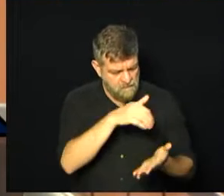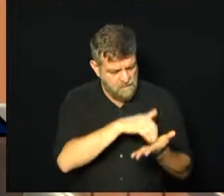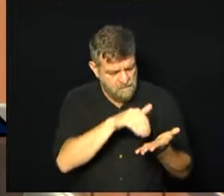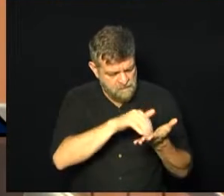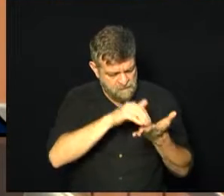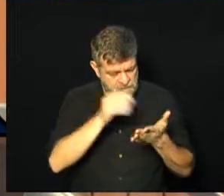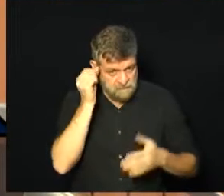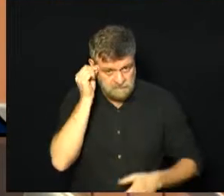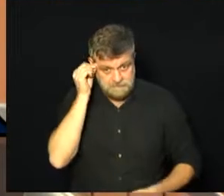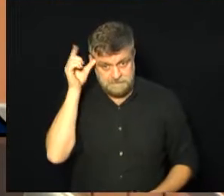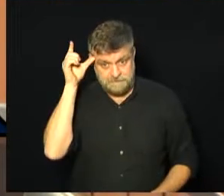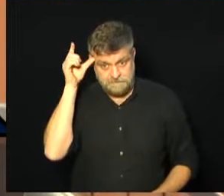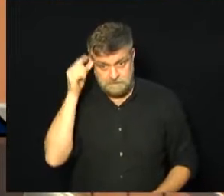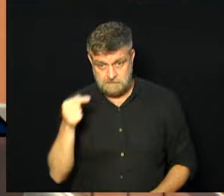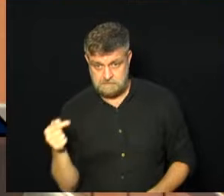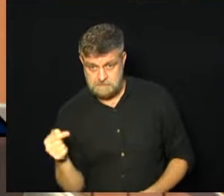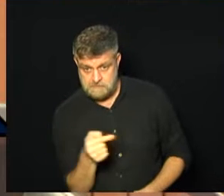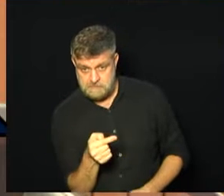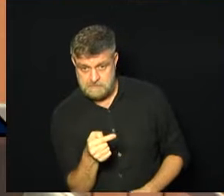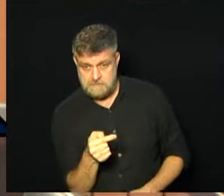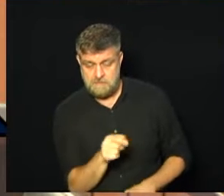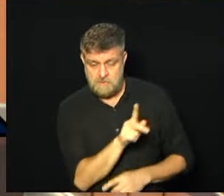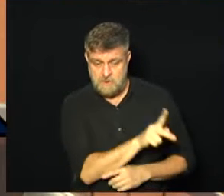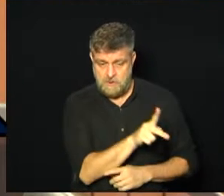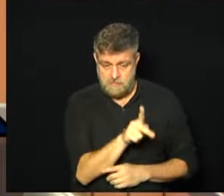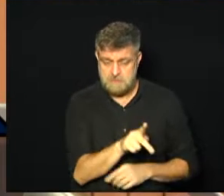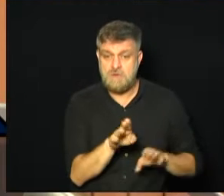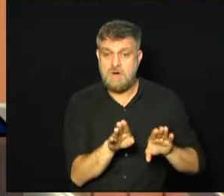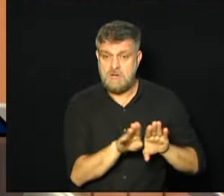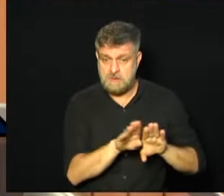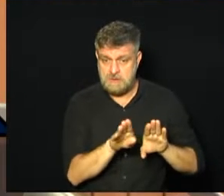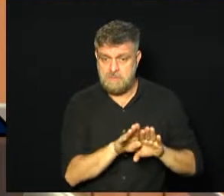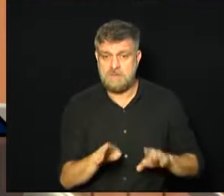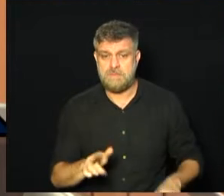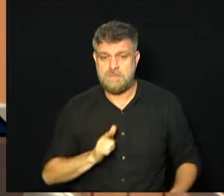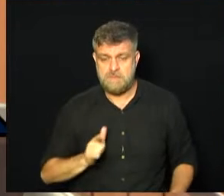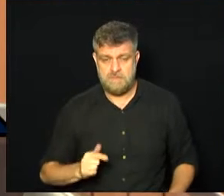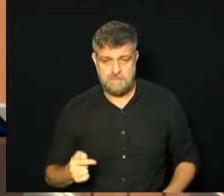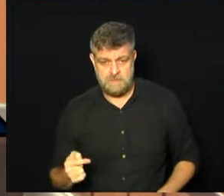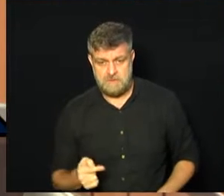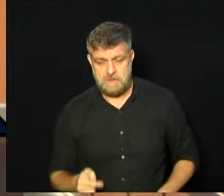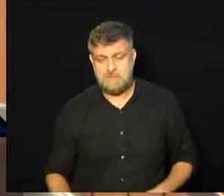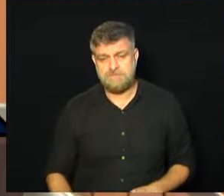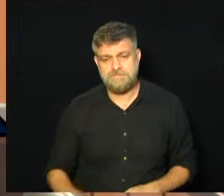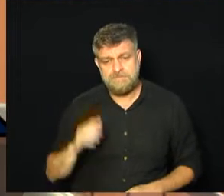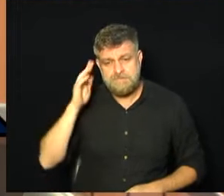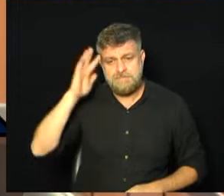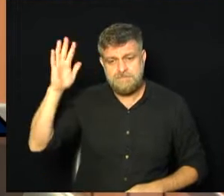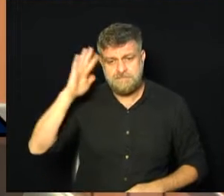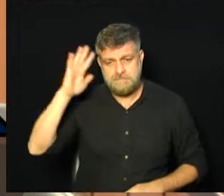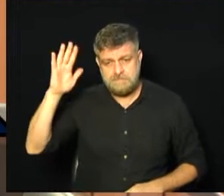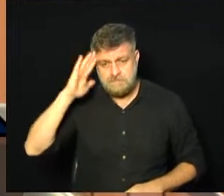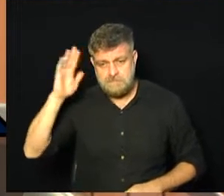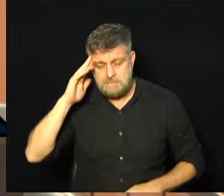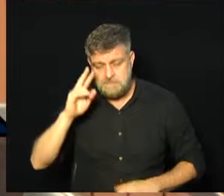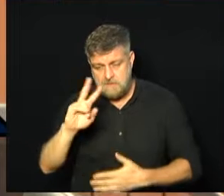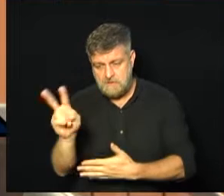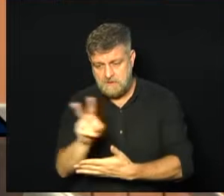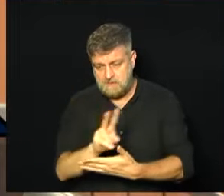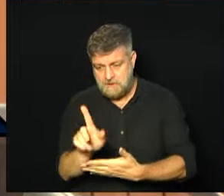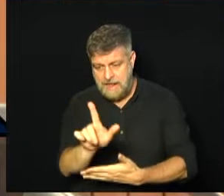Cultura, ele também, em seus compromissos culturais, o professor Alberto idealizou as cirandas literárias